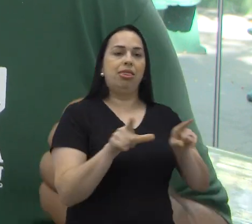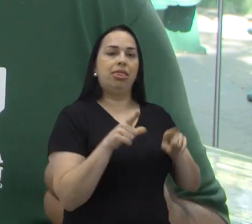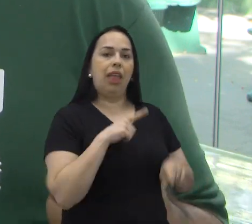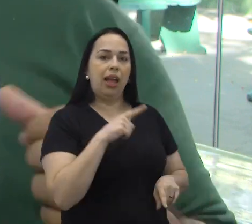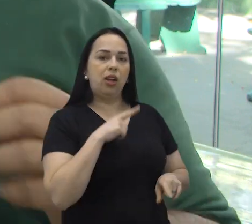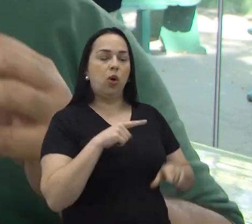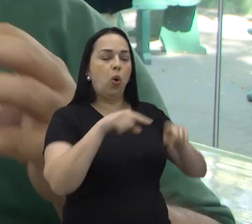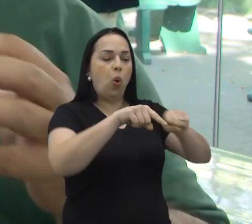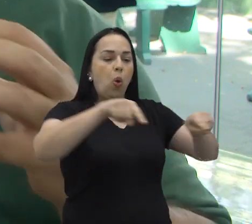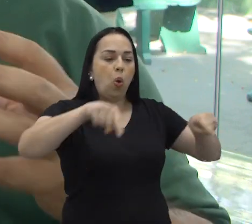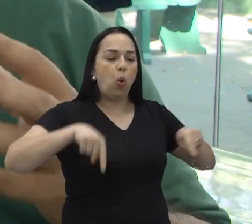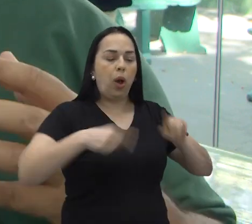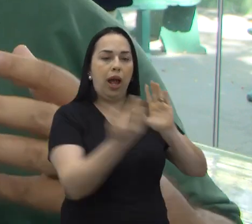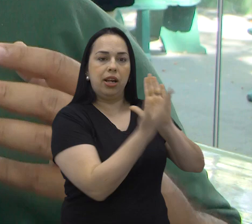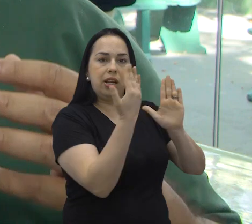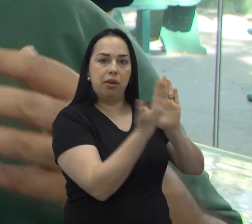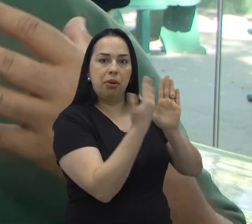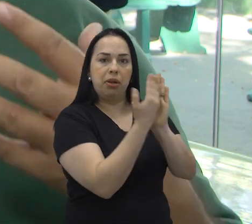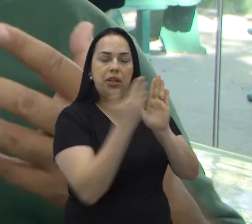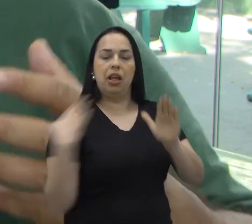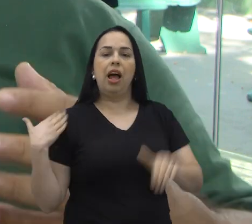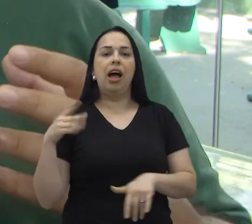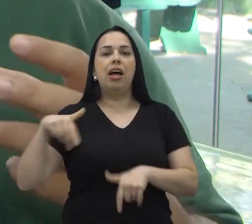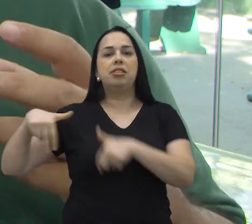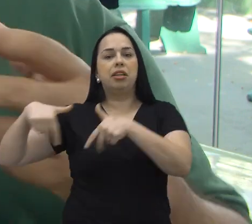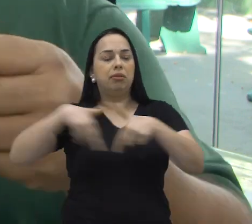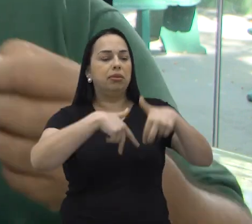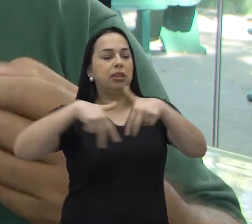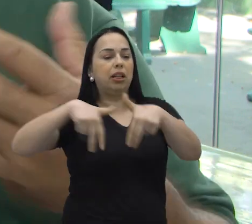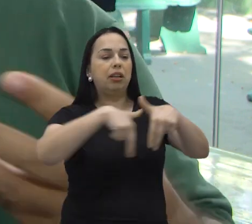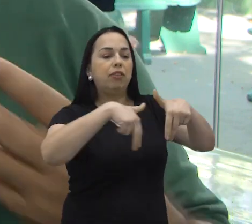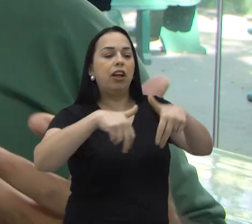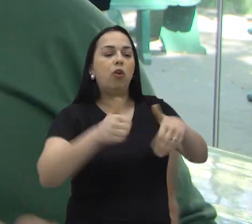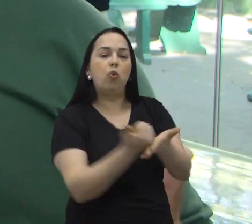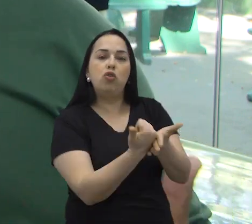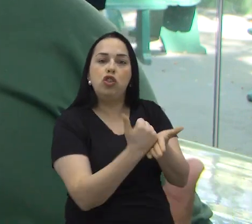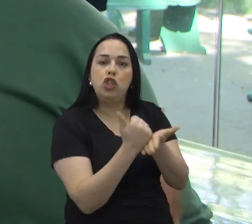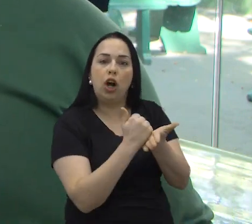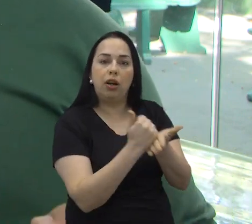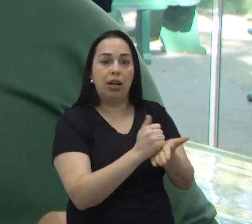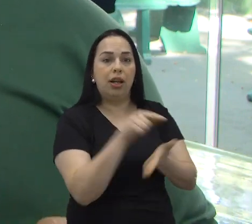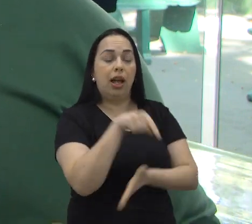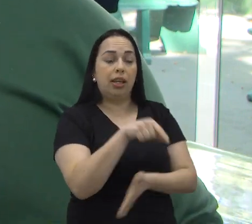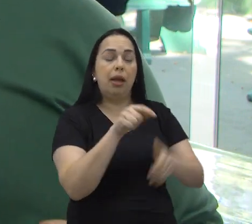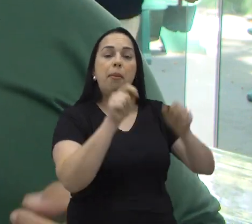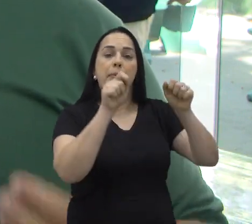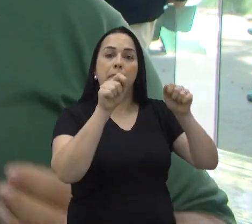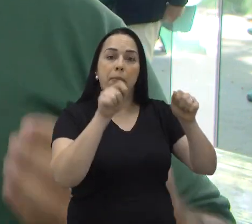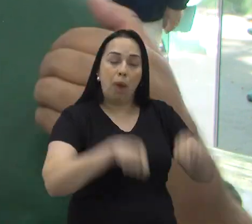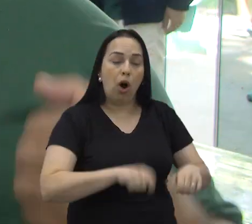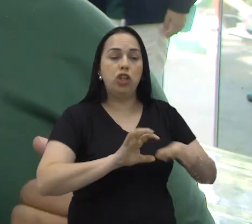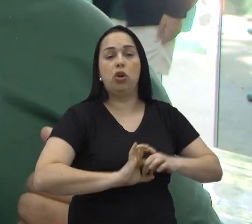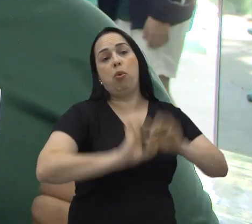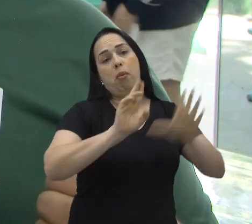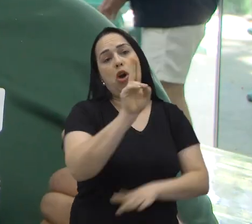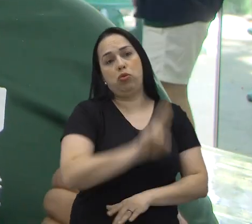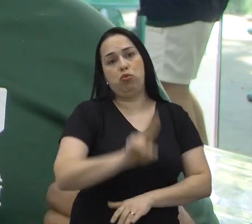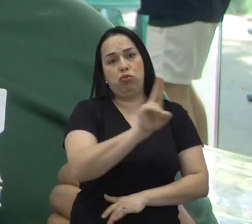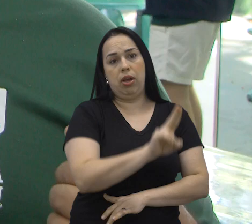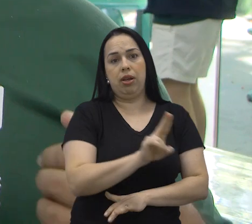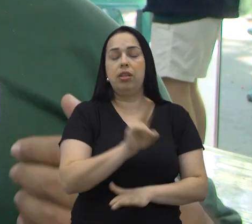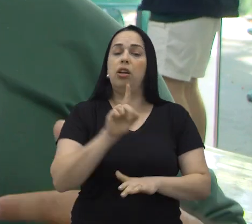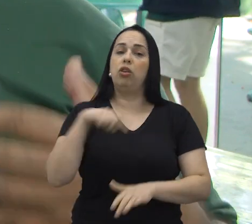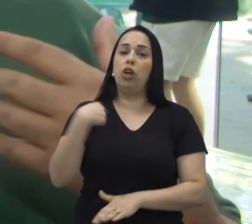uma ludoteca onde as crianças vão brincar com jogos, com manipulação. Então, ali também é um espaço